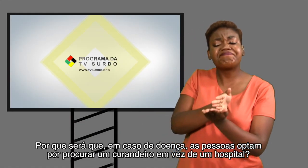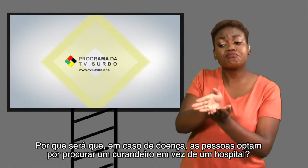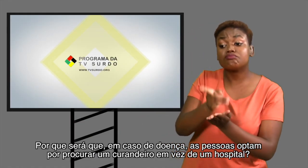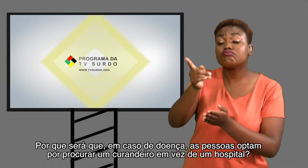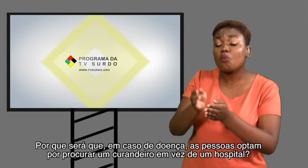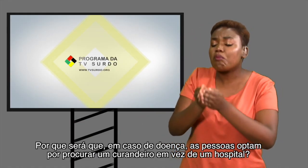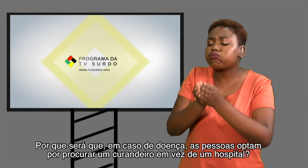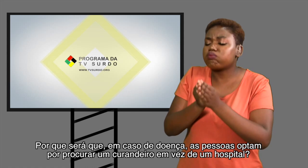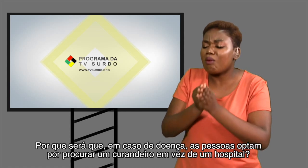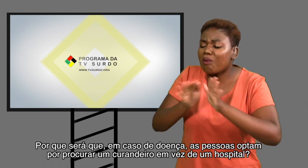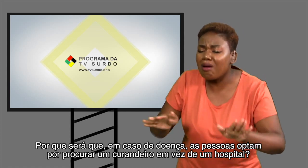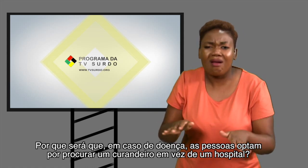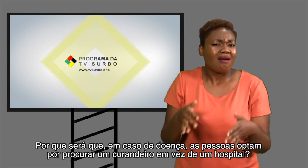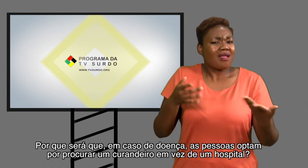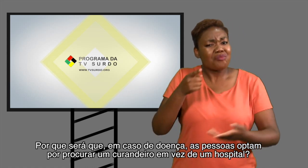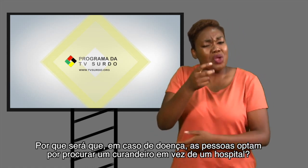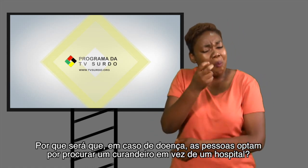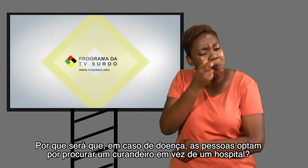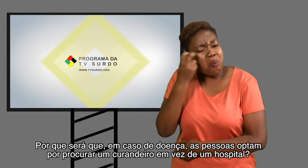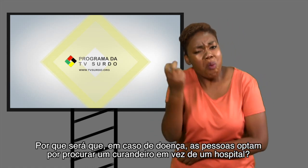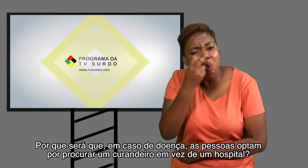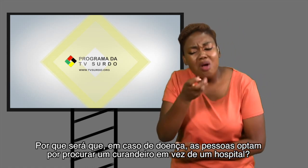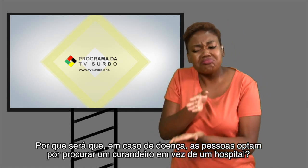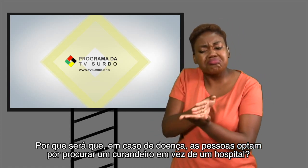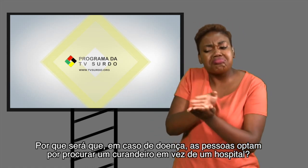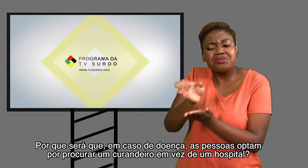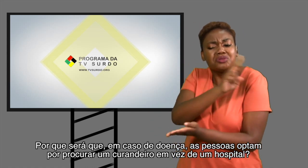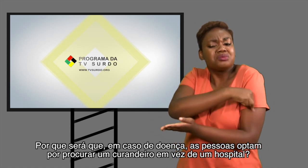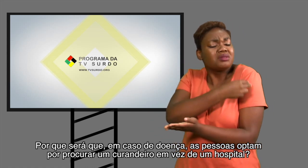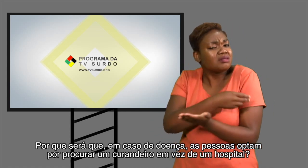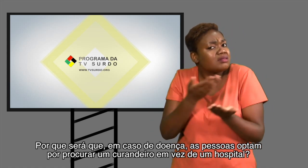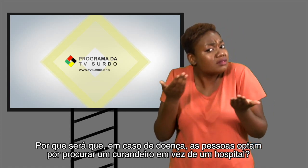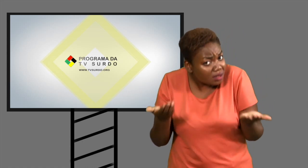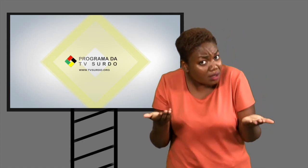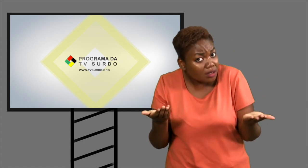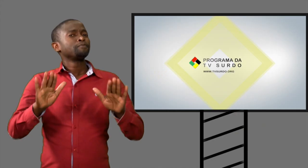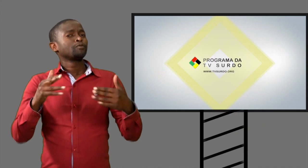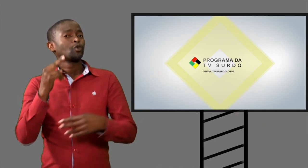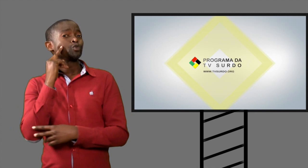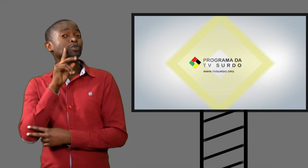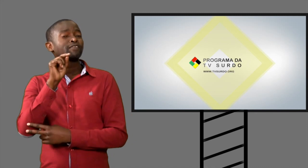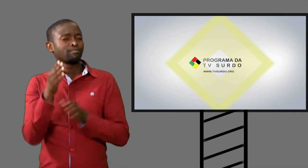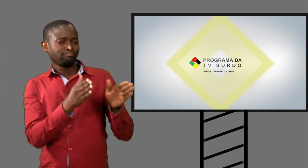em caso de doença, as pessoas optam por procurar um curandeiro em vez de um hospital?